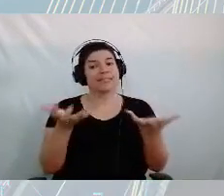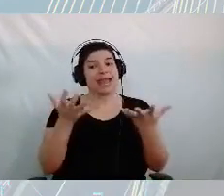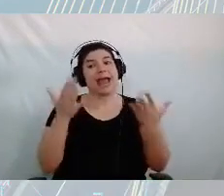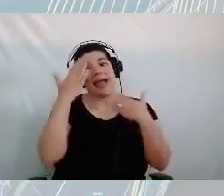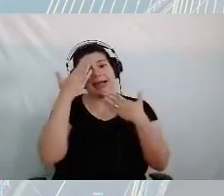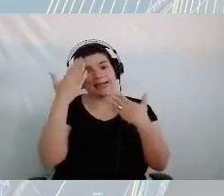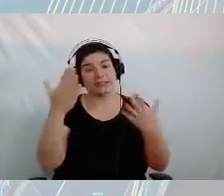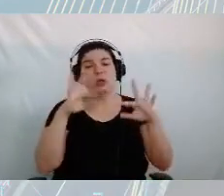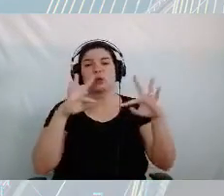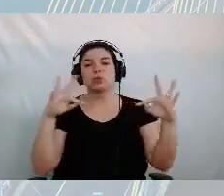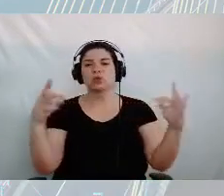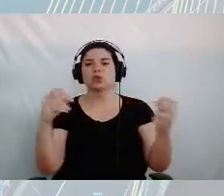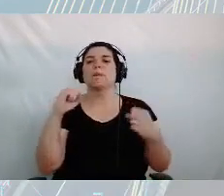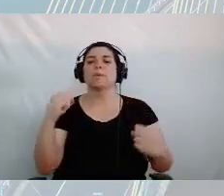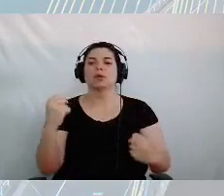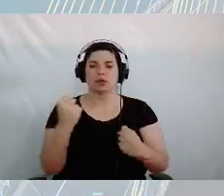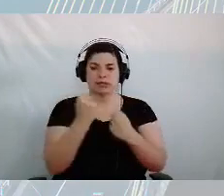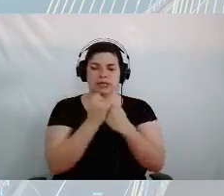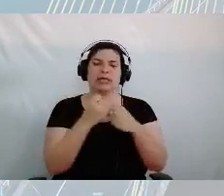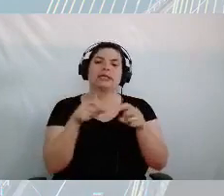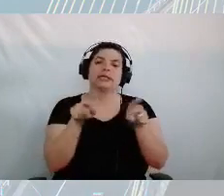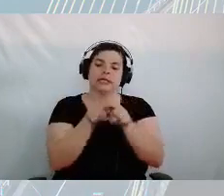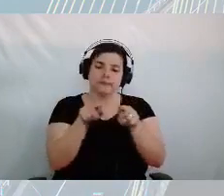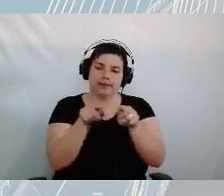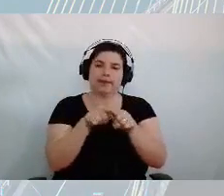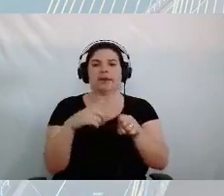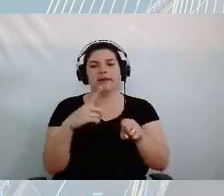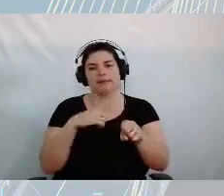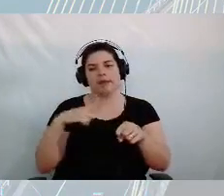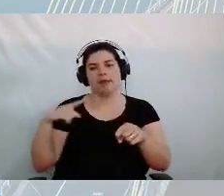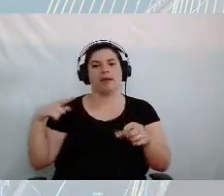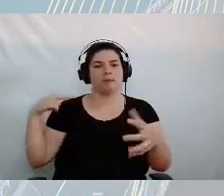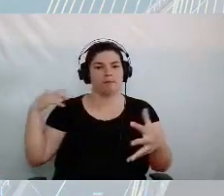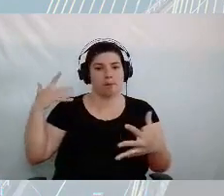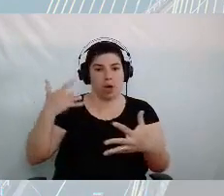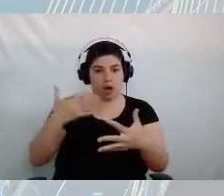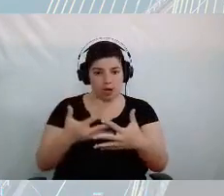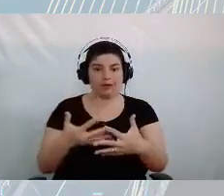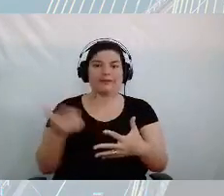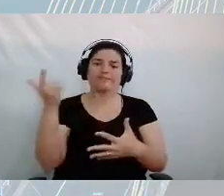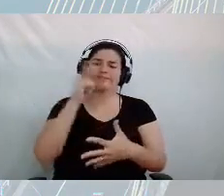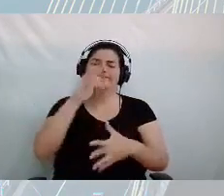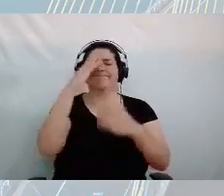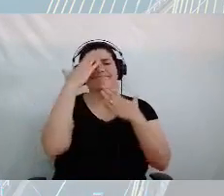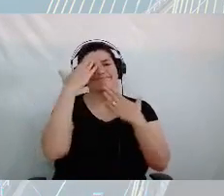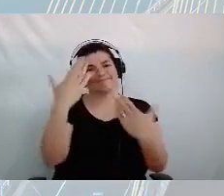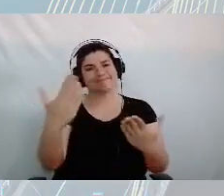todos os patrocinadores e apoio que tivemos ao longo dessa jornada. Nosso muito obrigada.